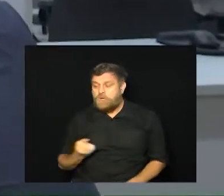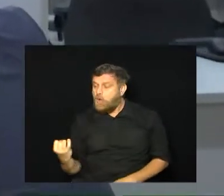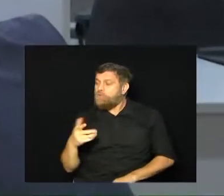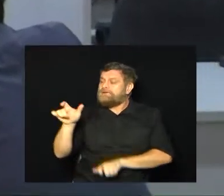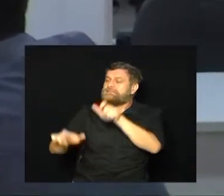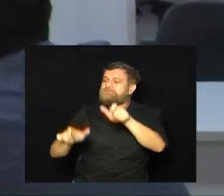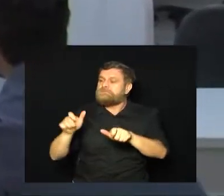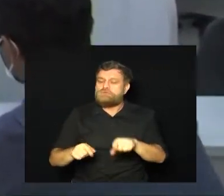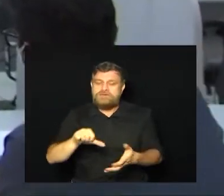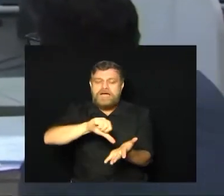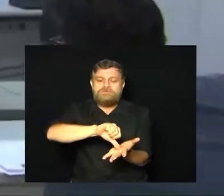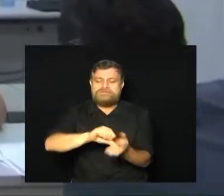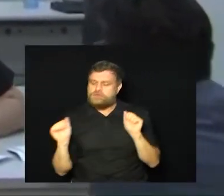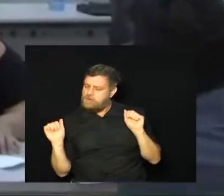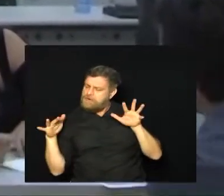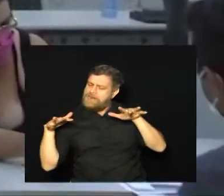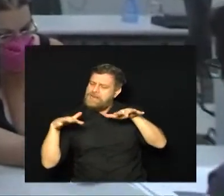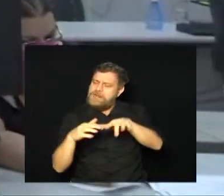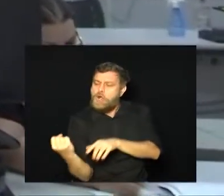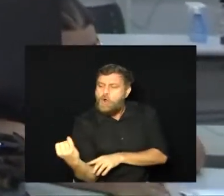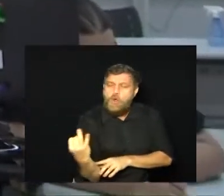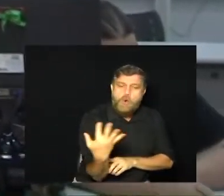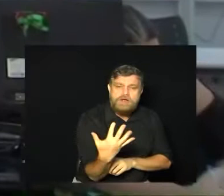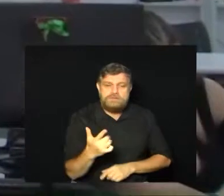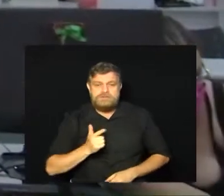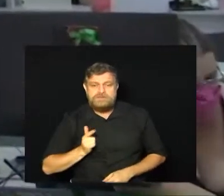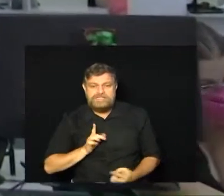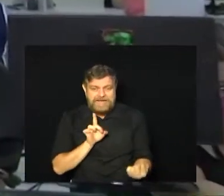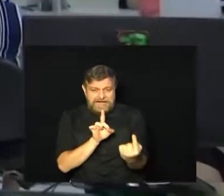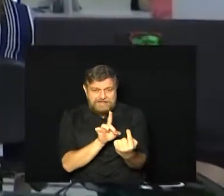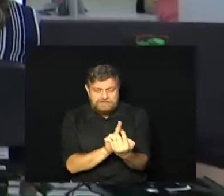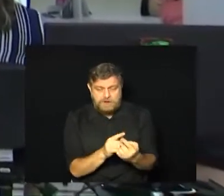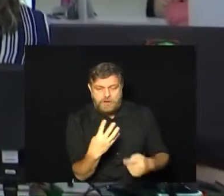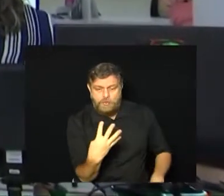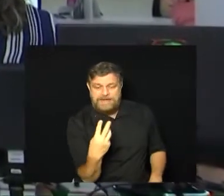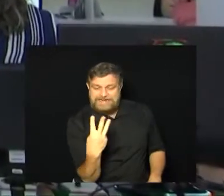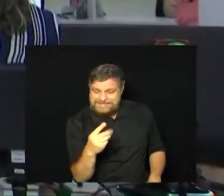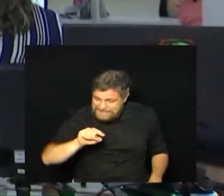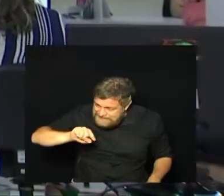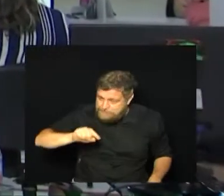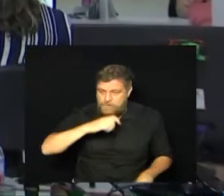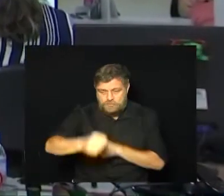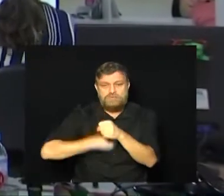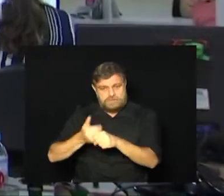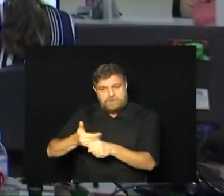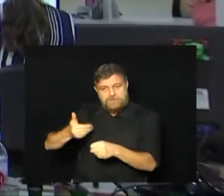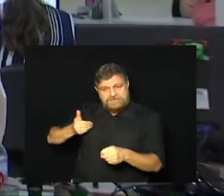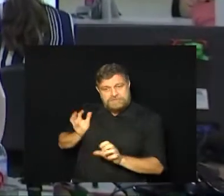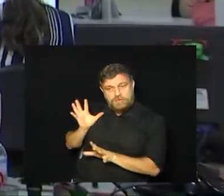procuraram o CEPAT? Tem esses dados, esses números? Olha, de atendimento, 43 mil no ano. 43 mil pessoas. No